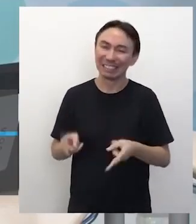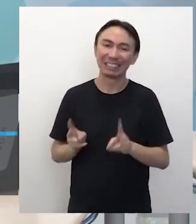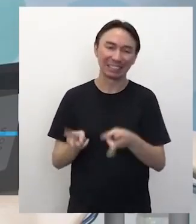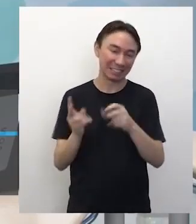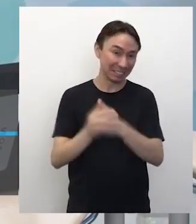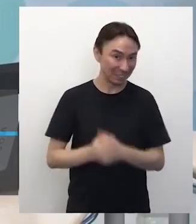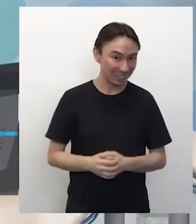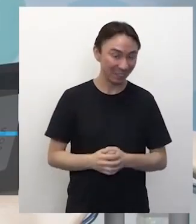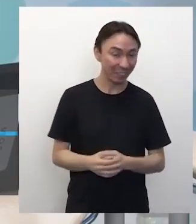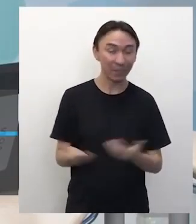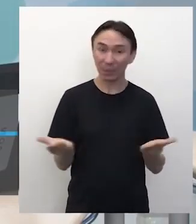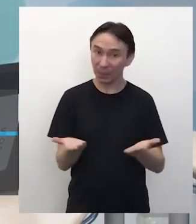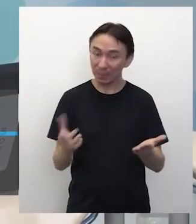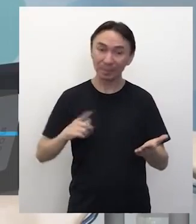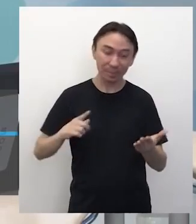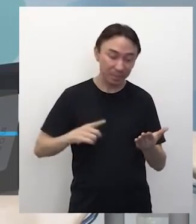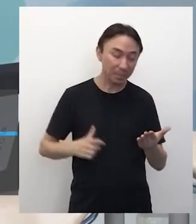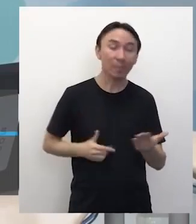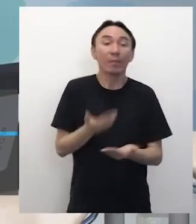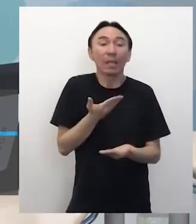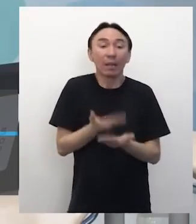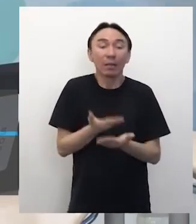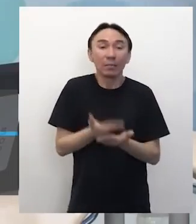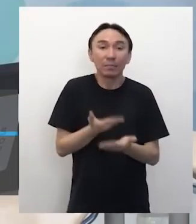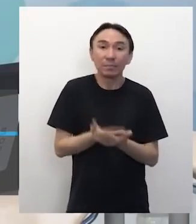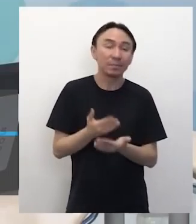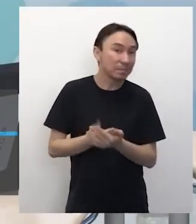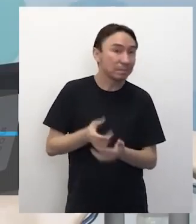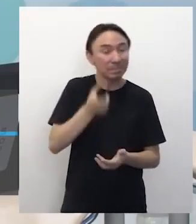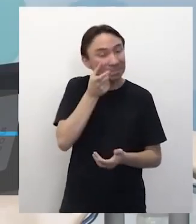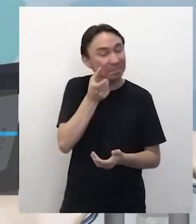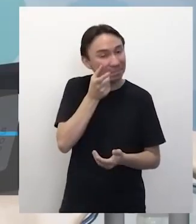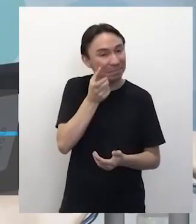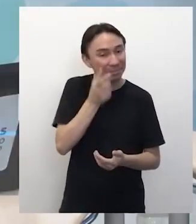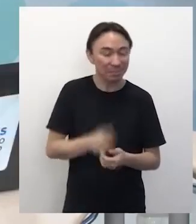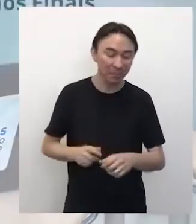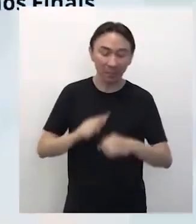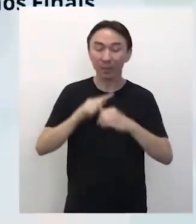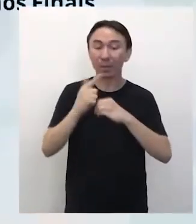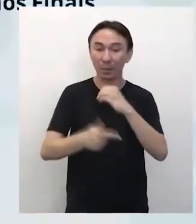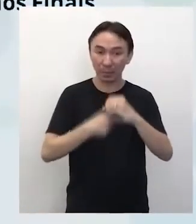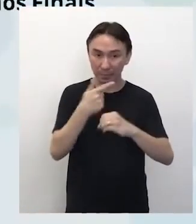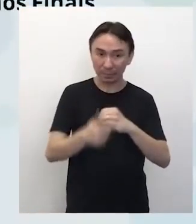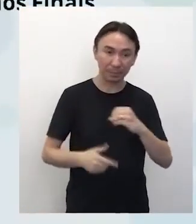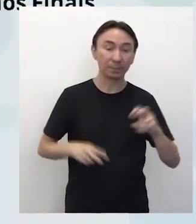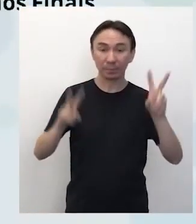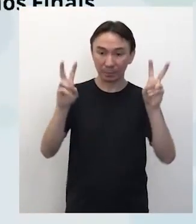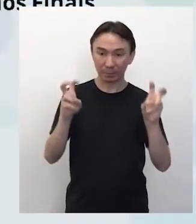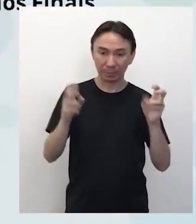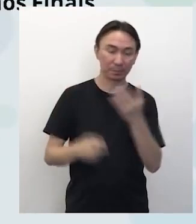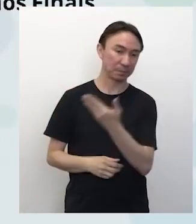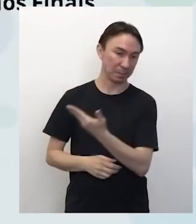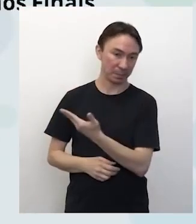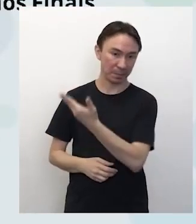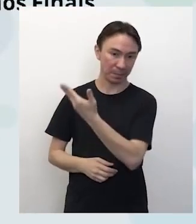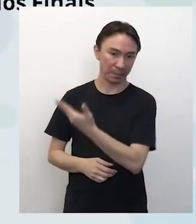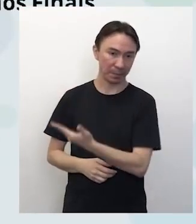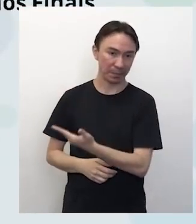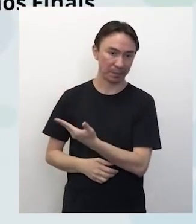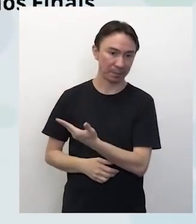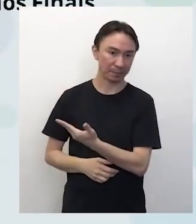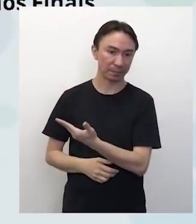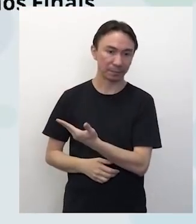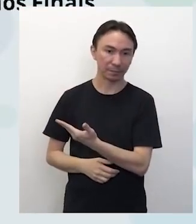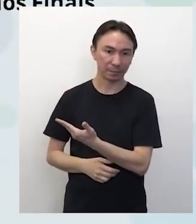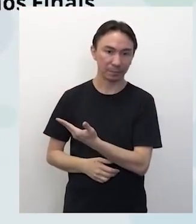uma aula hoje muito interessante aí de geografia e o tema da aula já está na tela.